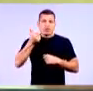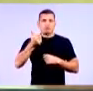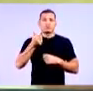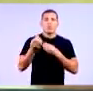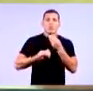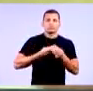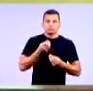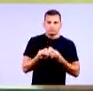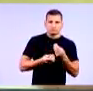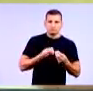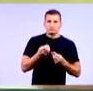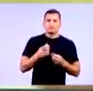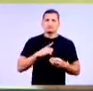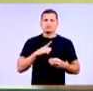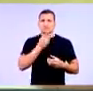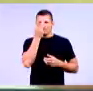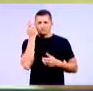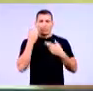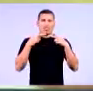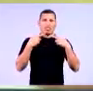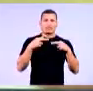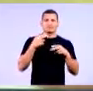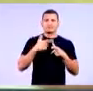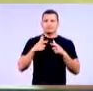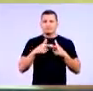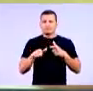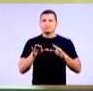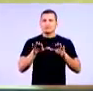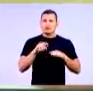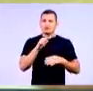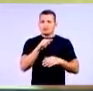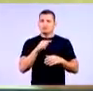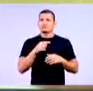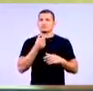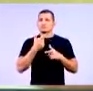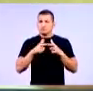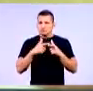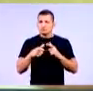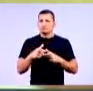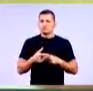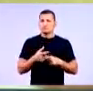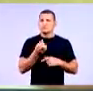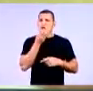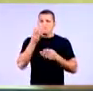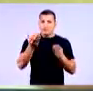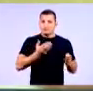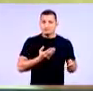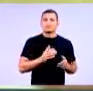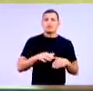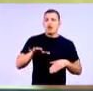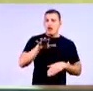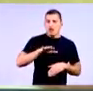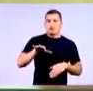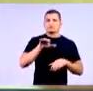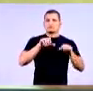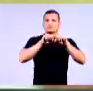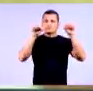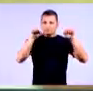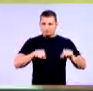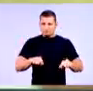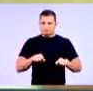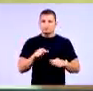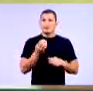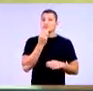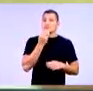gente que reclama de problema, mas esses problemas são bem-vindos na nossa área, né? Porque é uma oportunidade da gente fazer